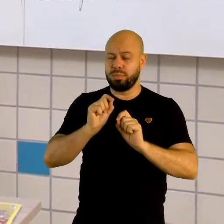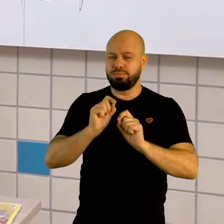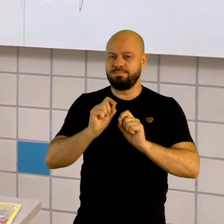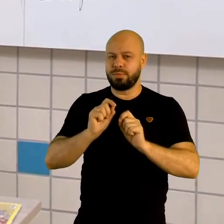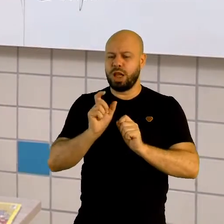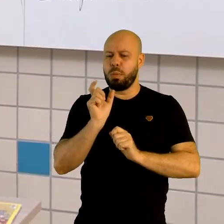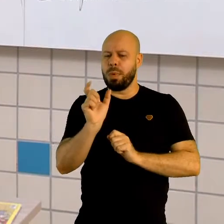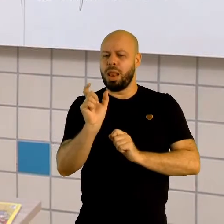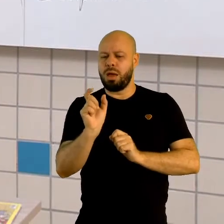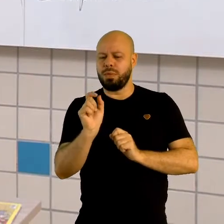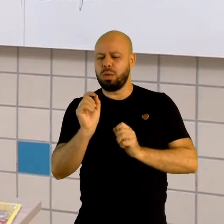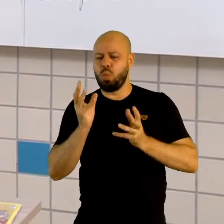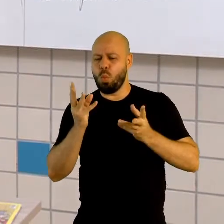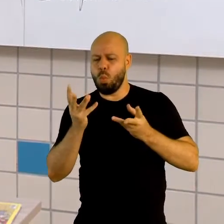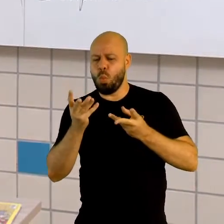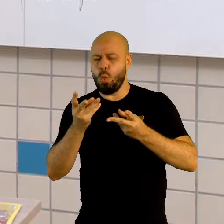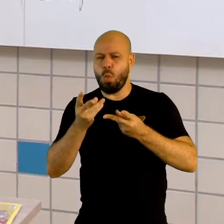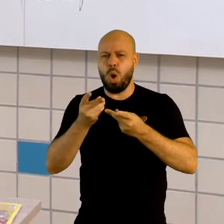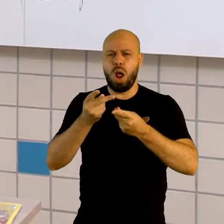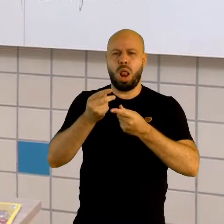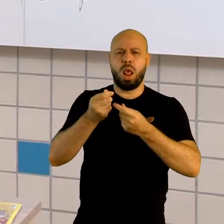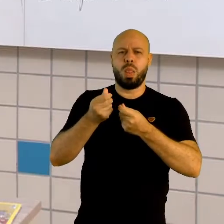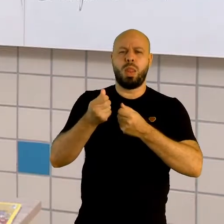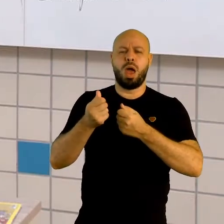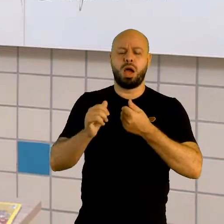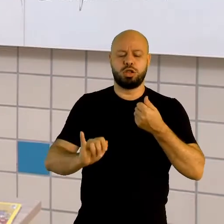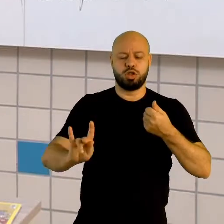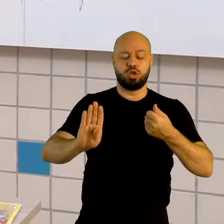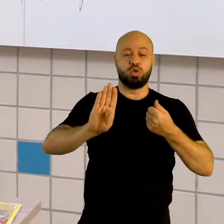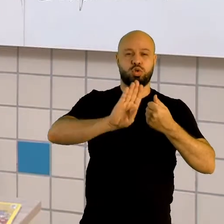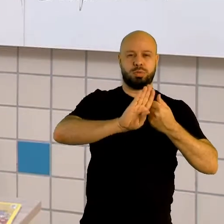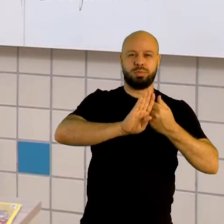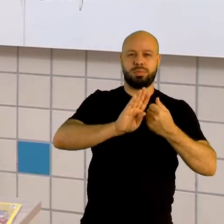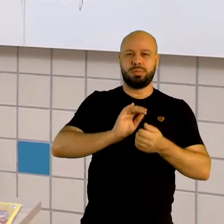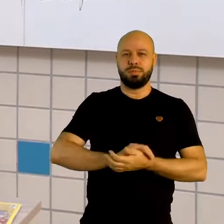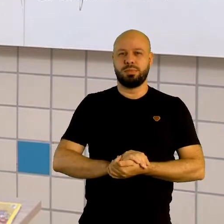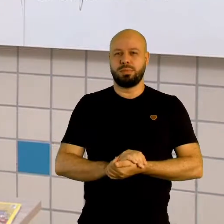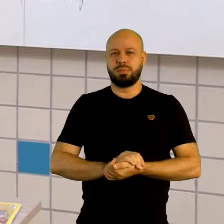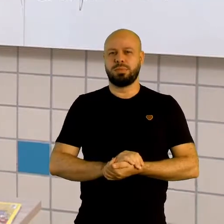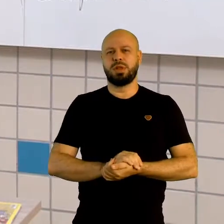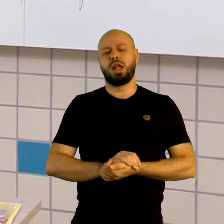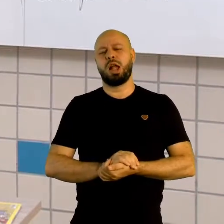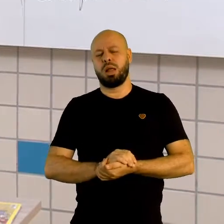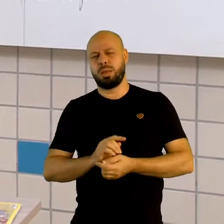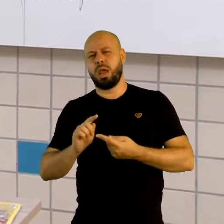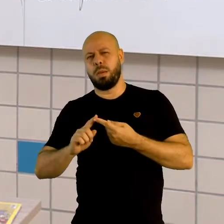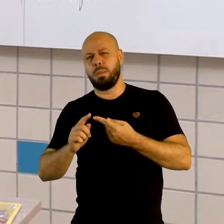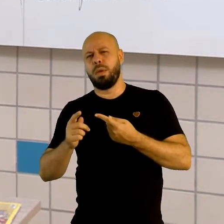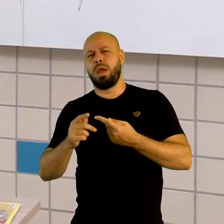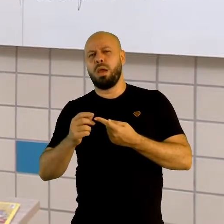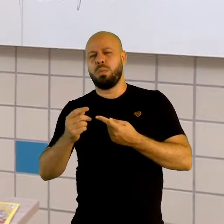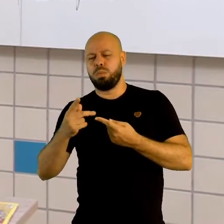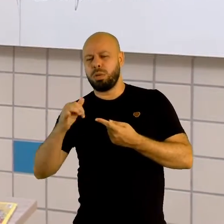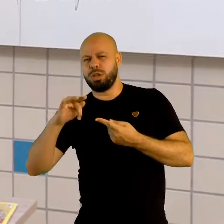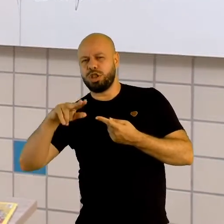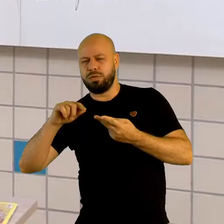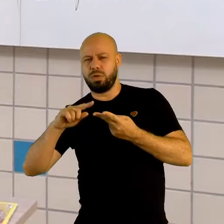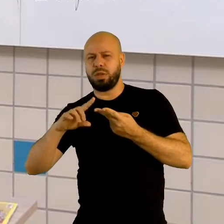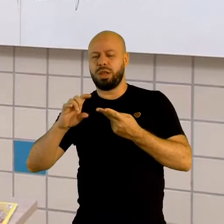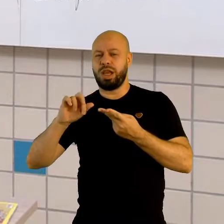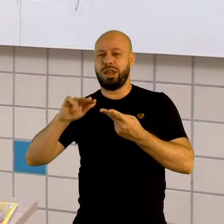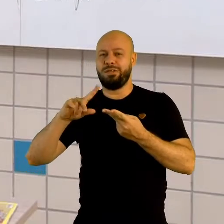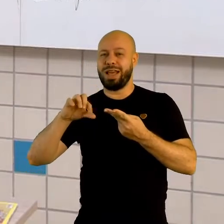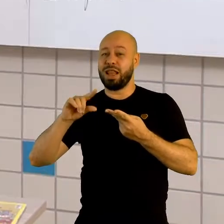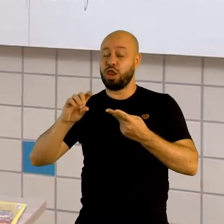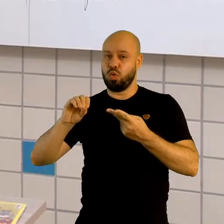que qualificam o substantivo. Aprendemos lá o primitivo, o derivado. Continuem estudando